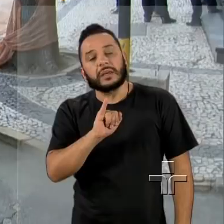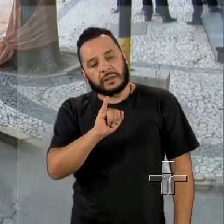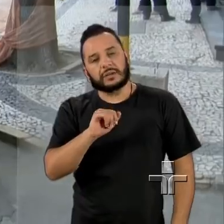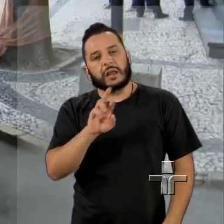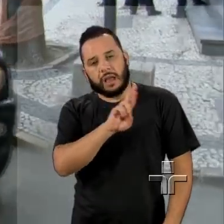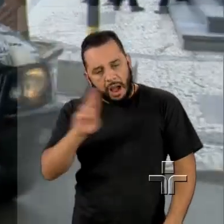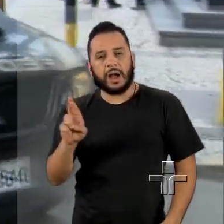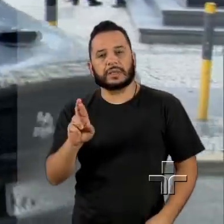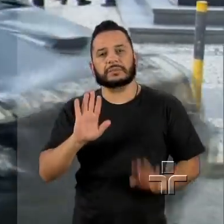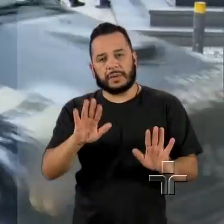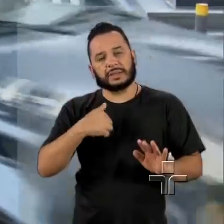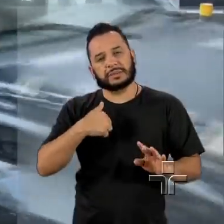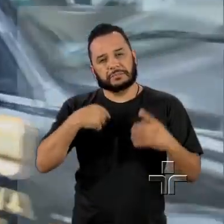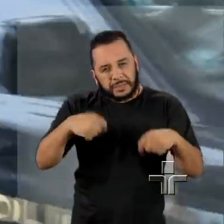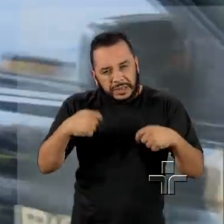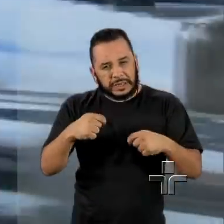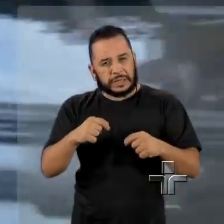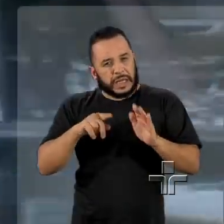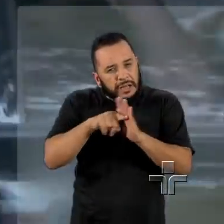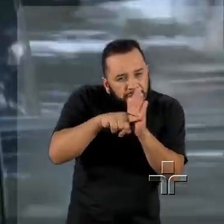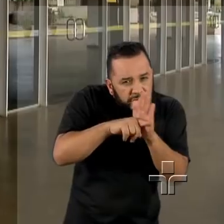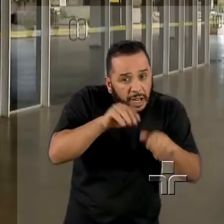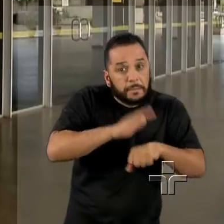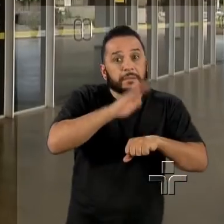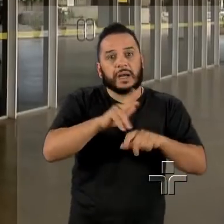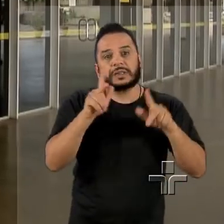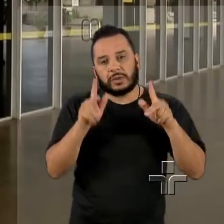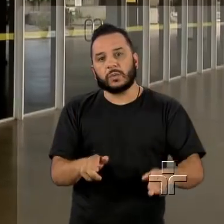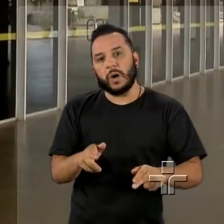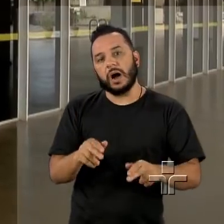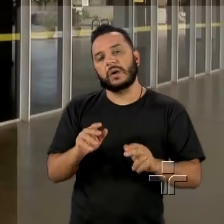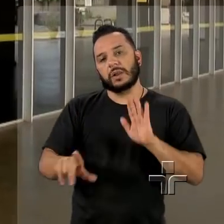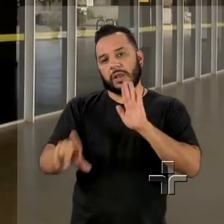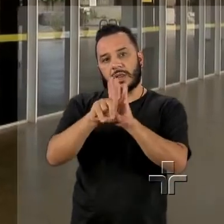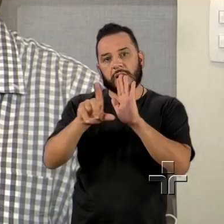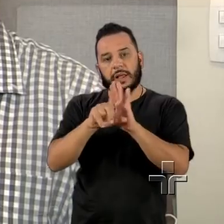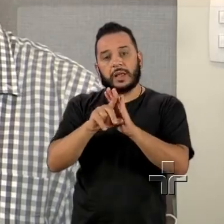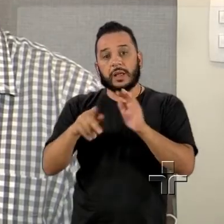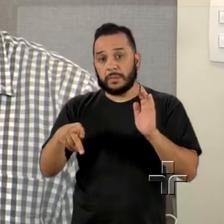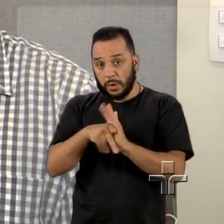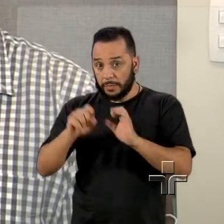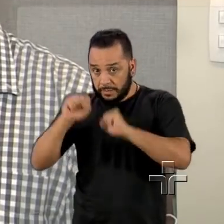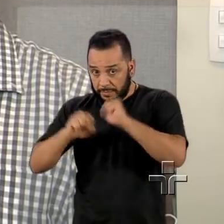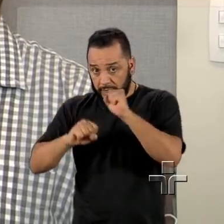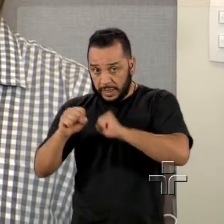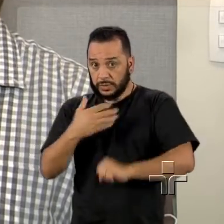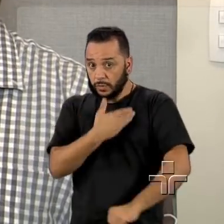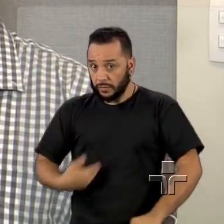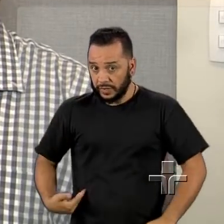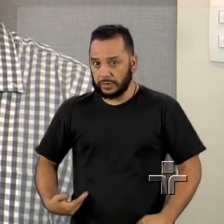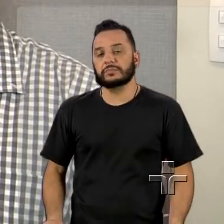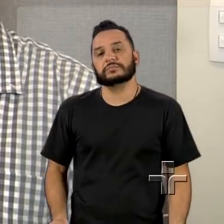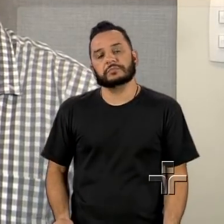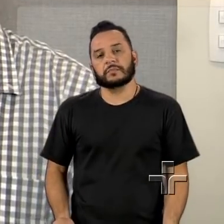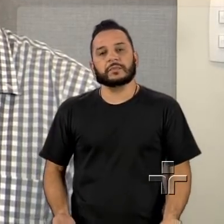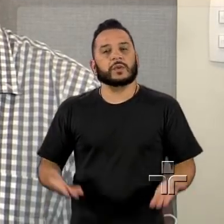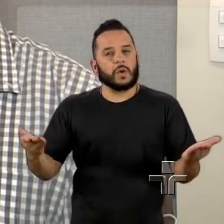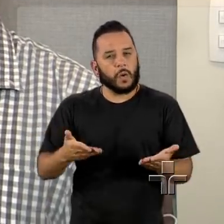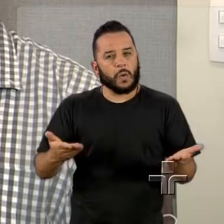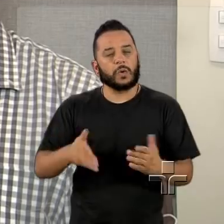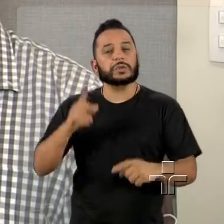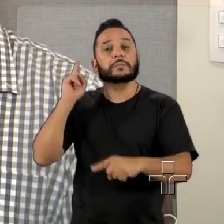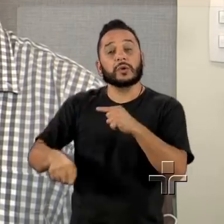precária e uma situação fiscal cada vez mais insustentável, com os gastos do governo em crescimento. O rombo da Previdência